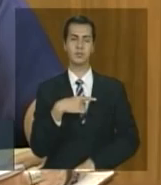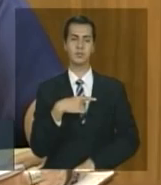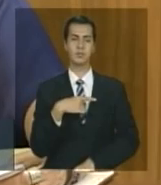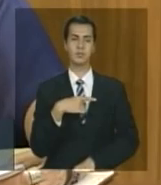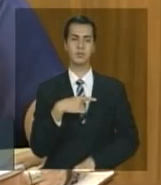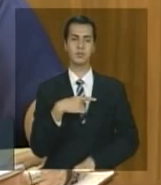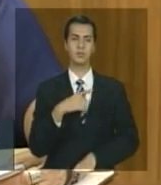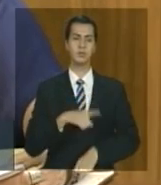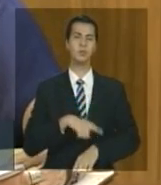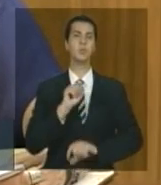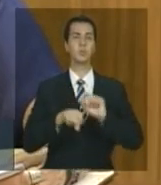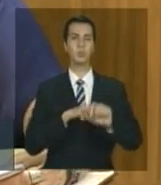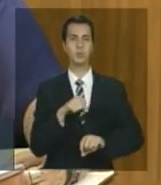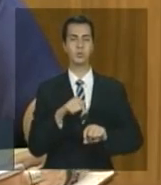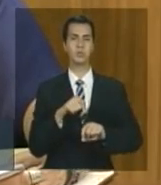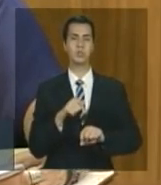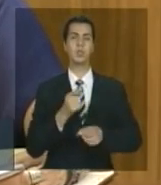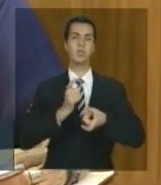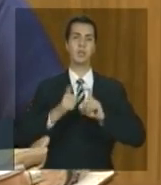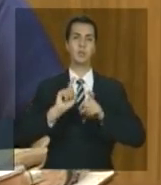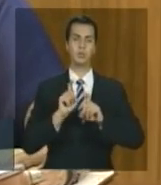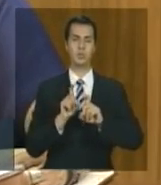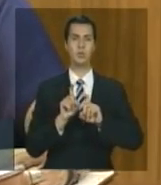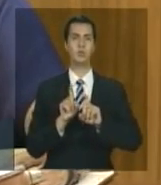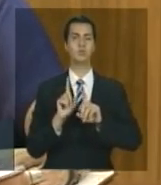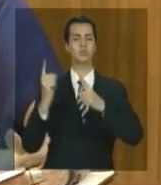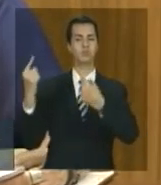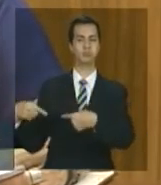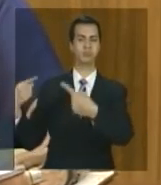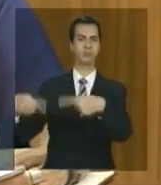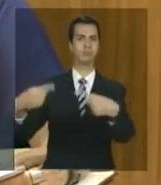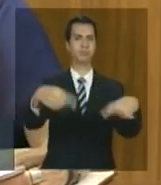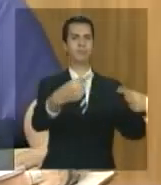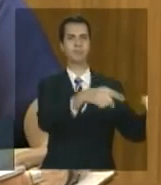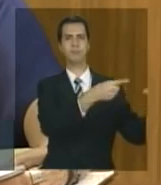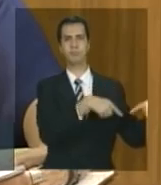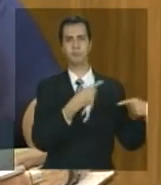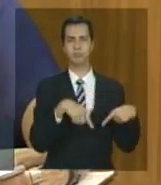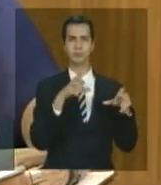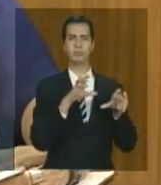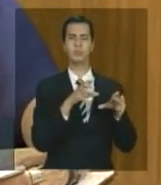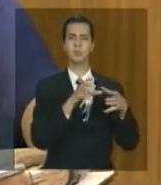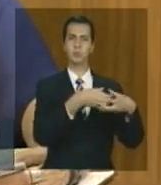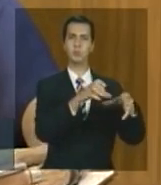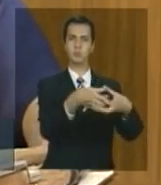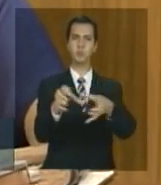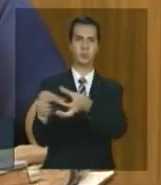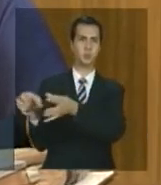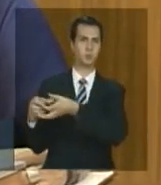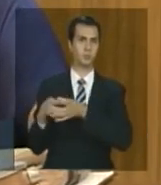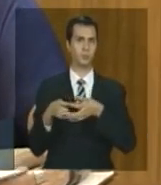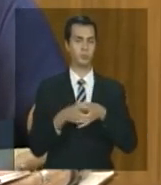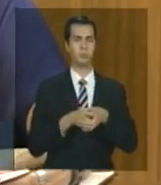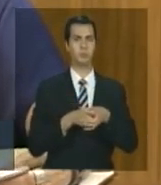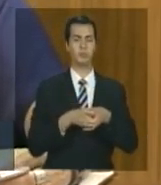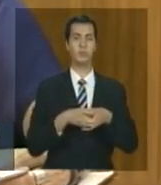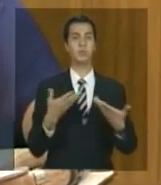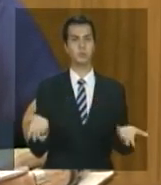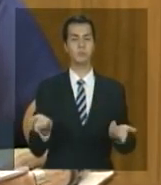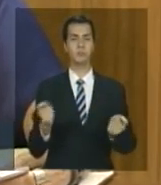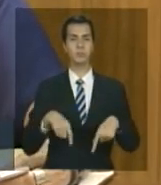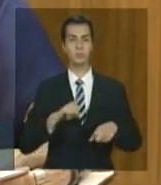de tempo reservado para bilaterais dos presidentes e primeiro-ministro com um com o outro, ou seja, a